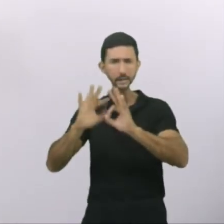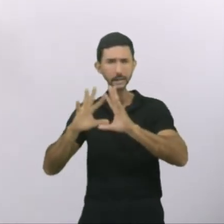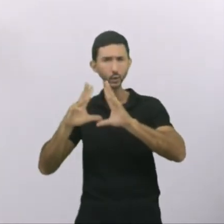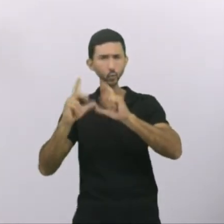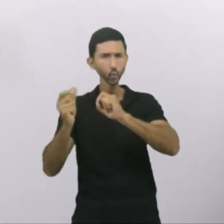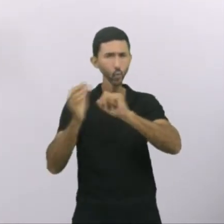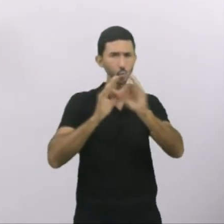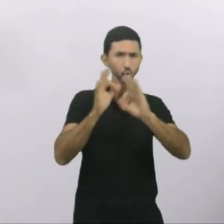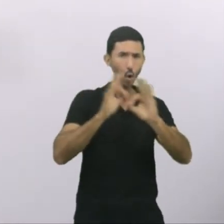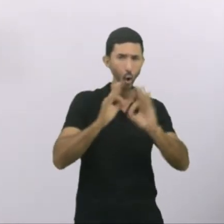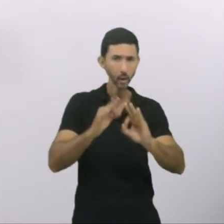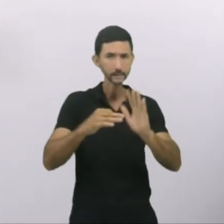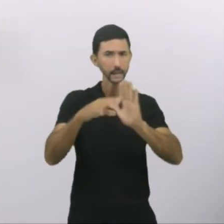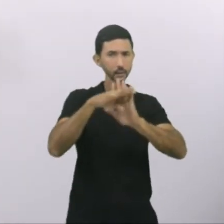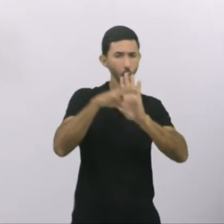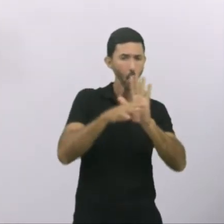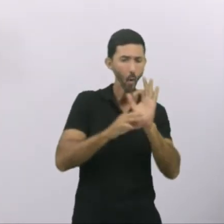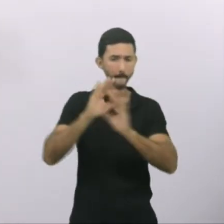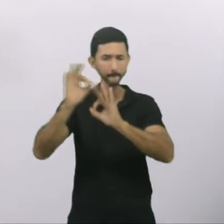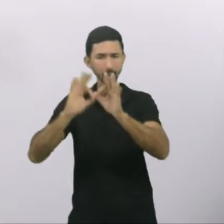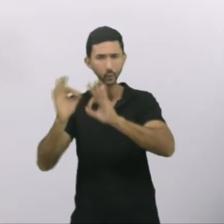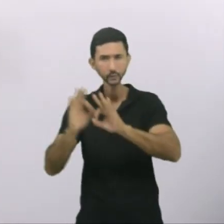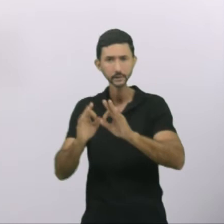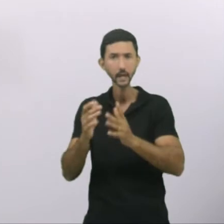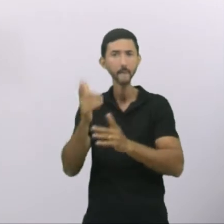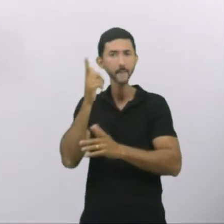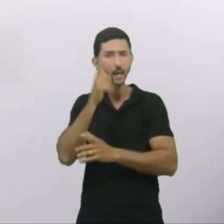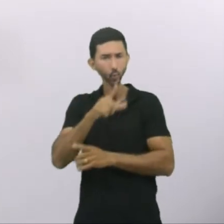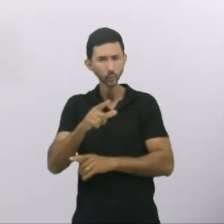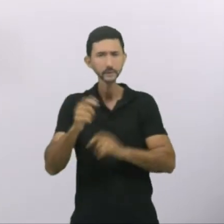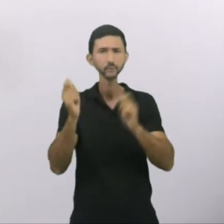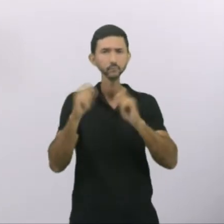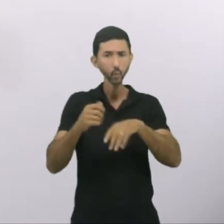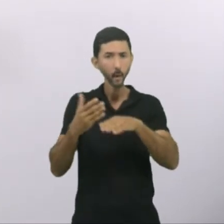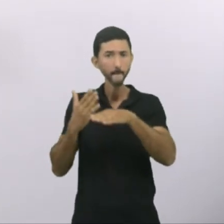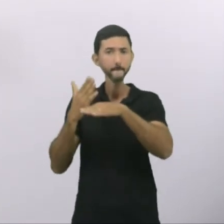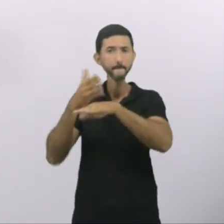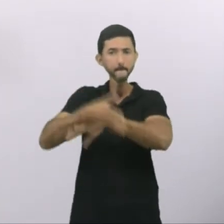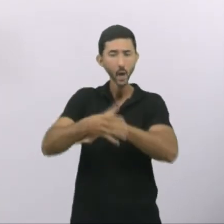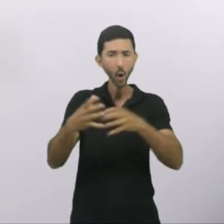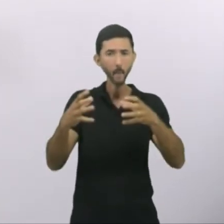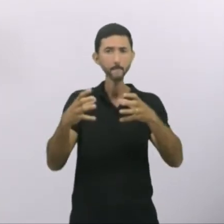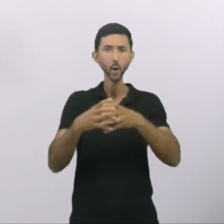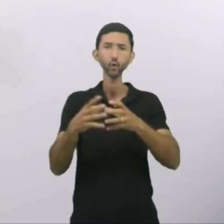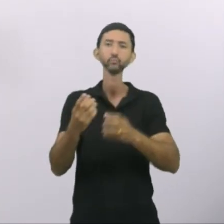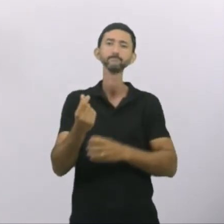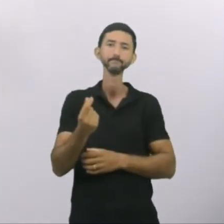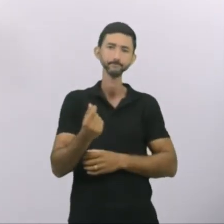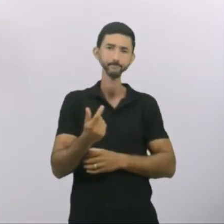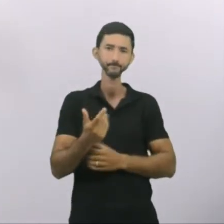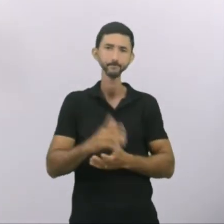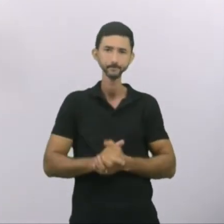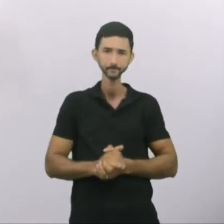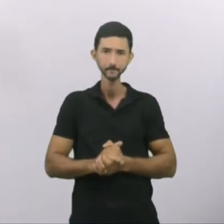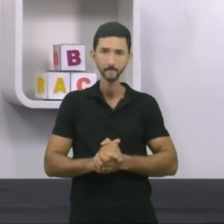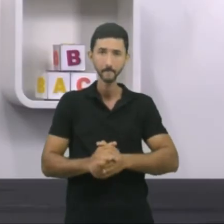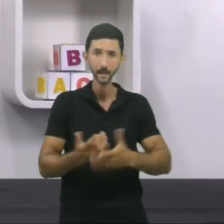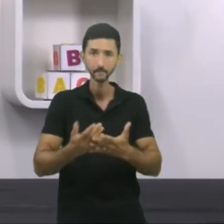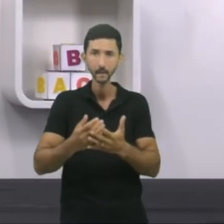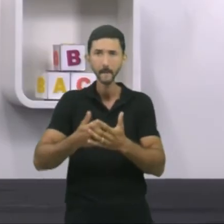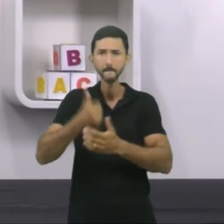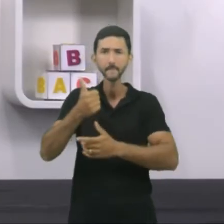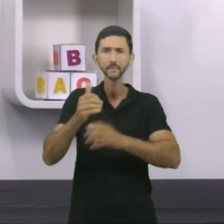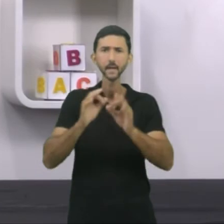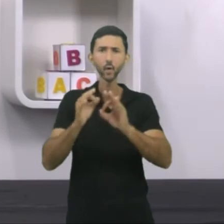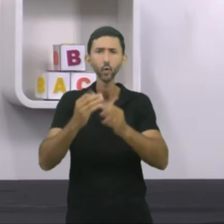para arrumar as casas, para conseguir realmente entrar num bloco econômico. A primeira coisa que você